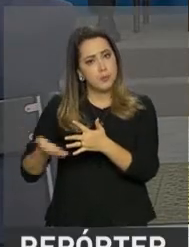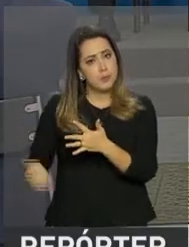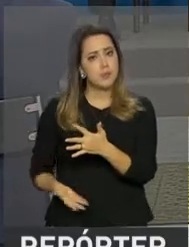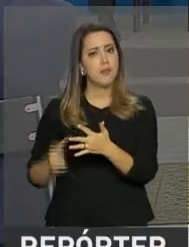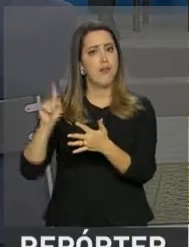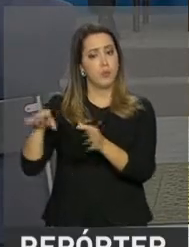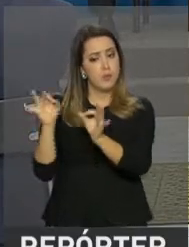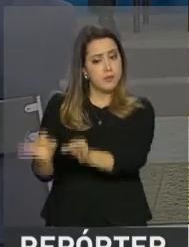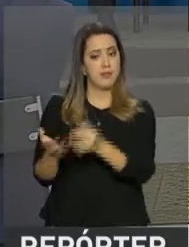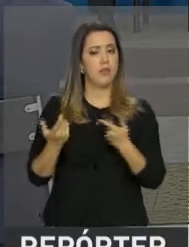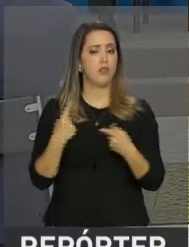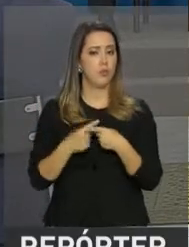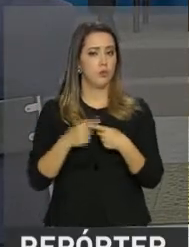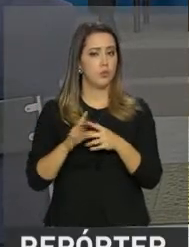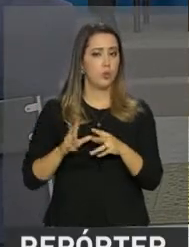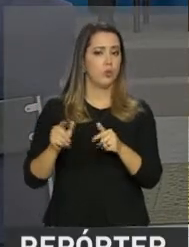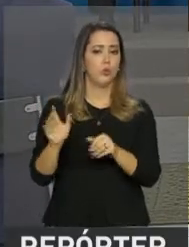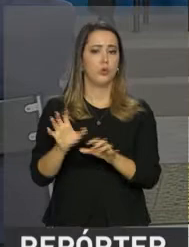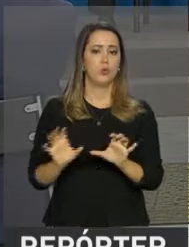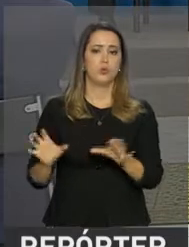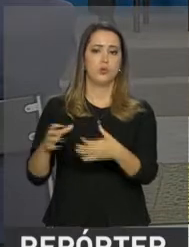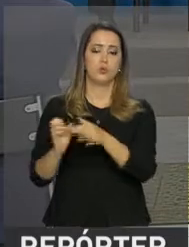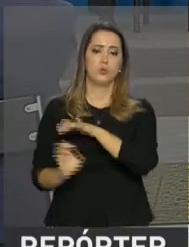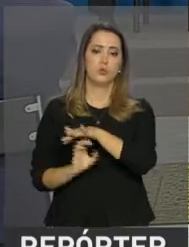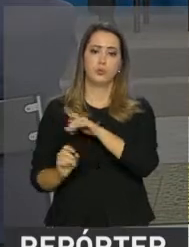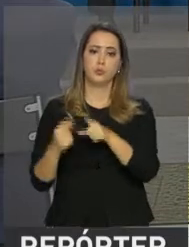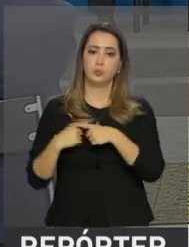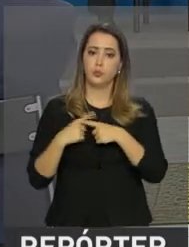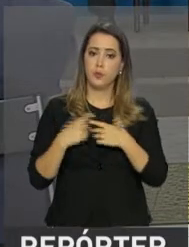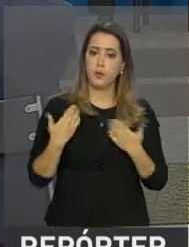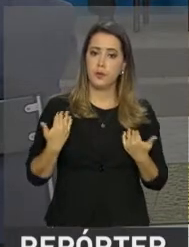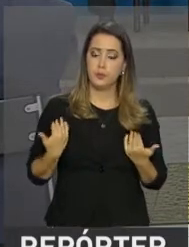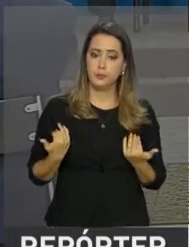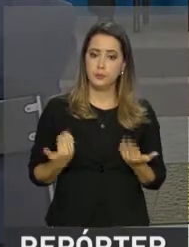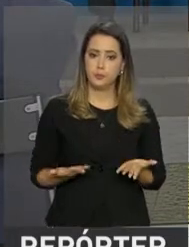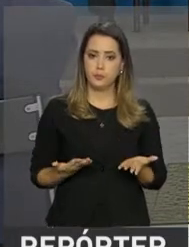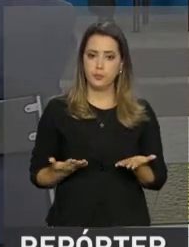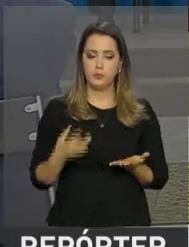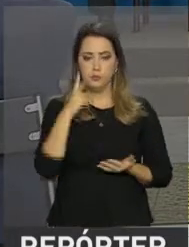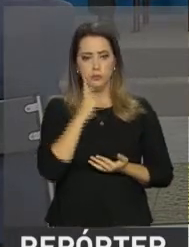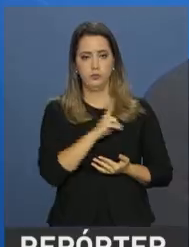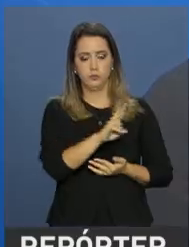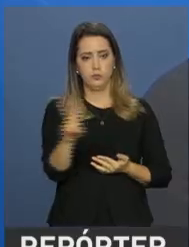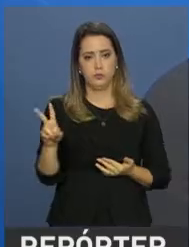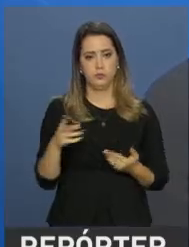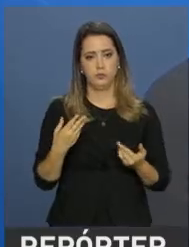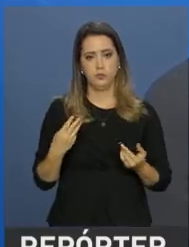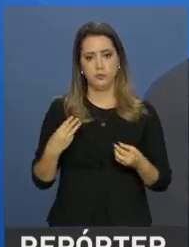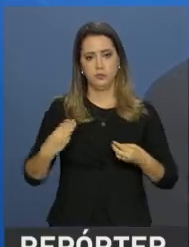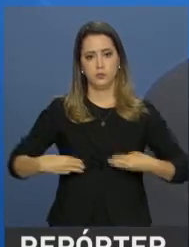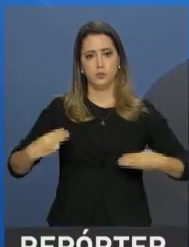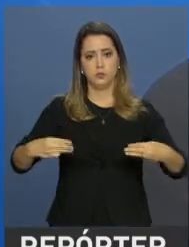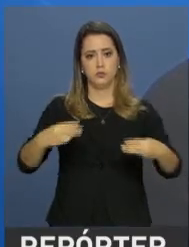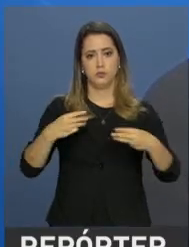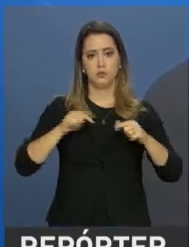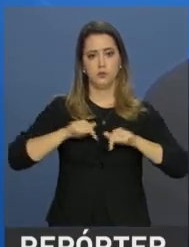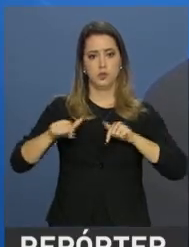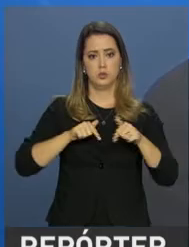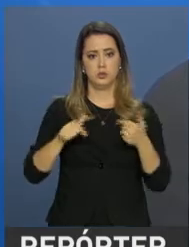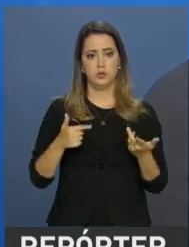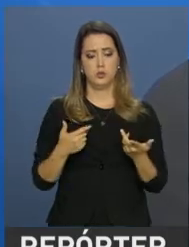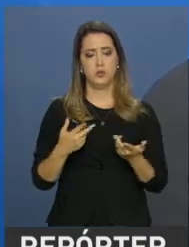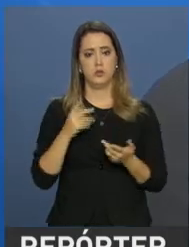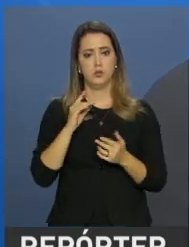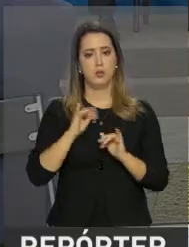para com todos eles até porque o presidente é só olharmos é que o ministério do trabalho não publica ele